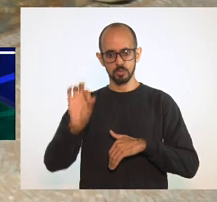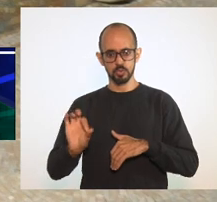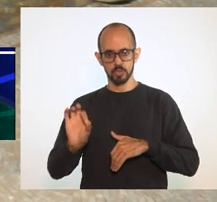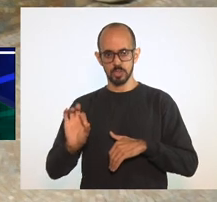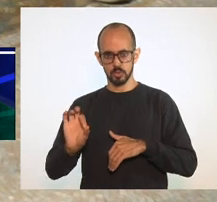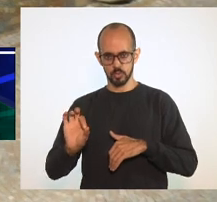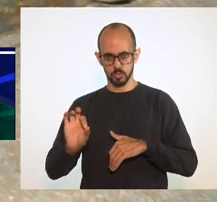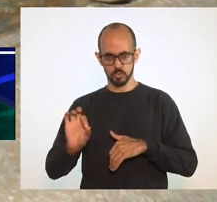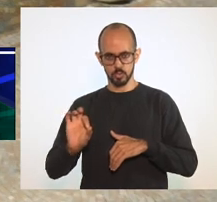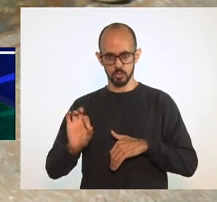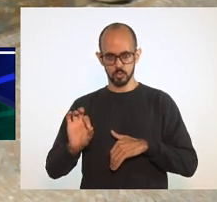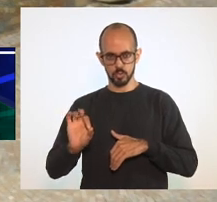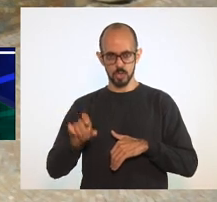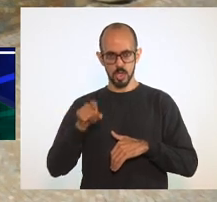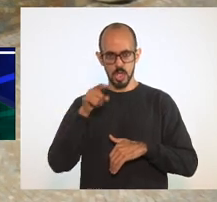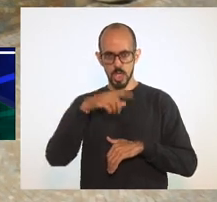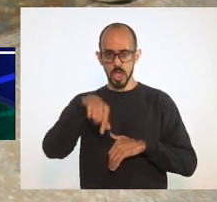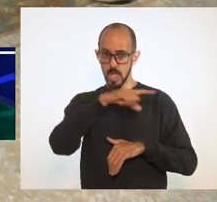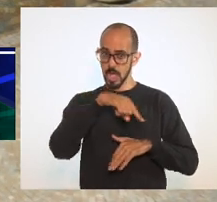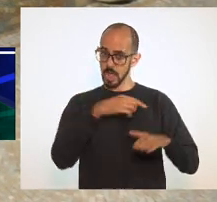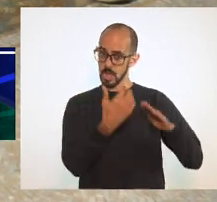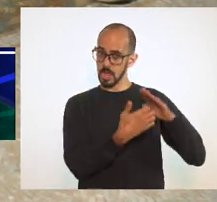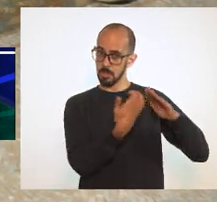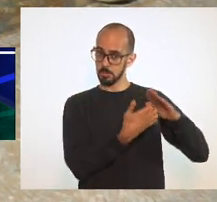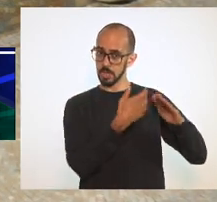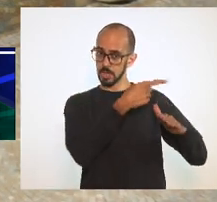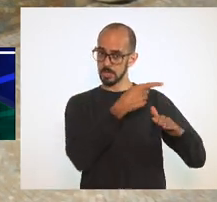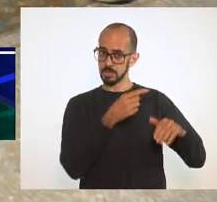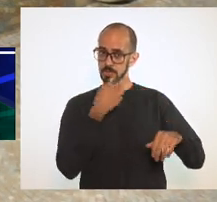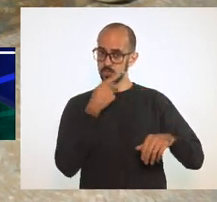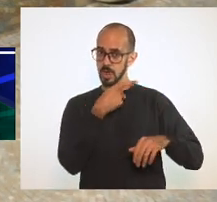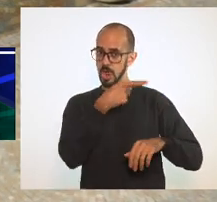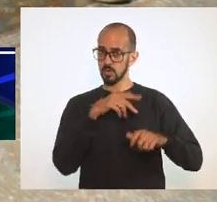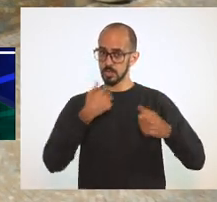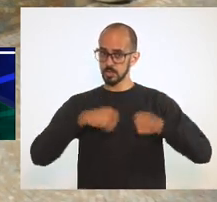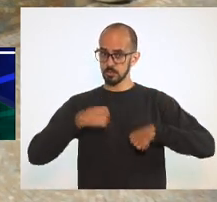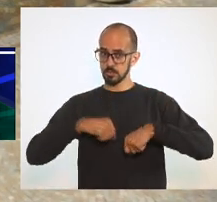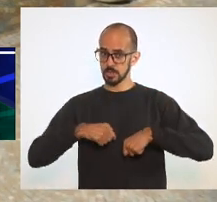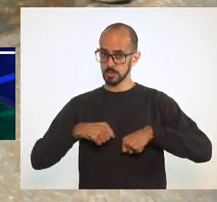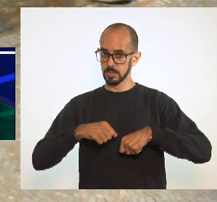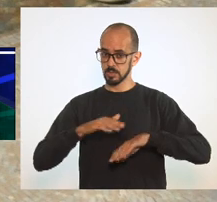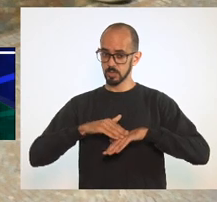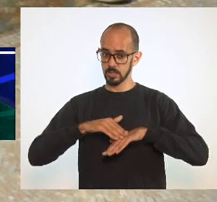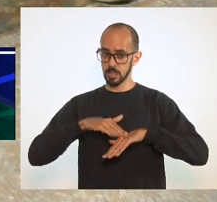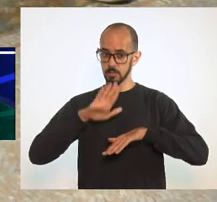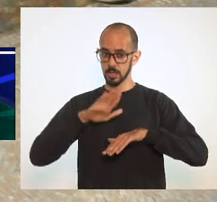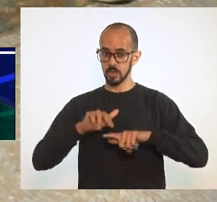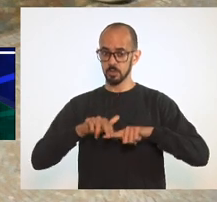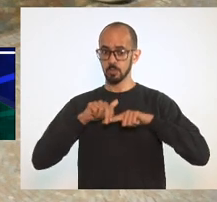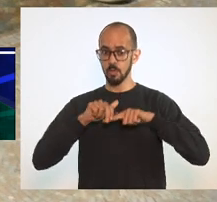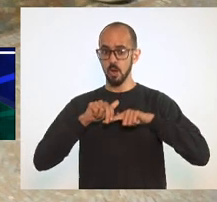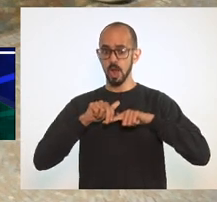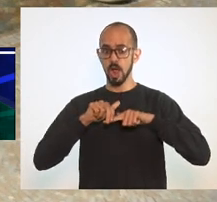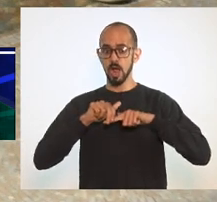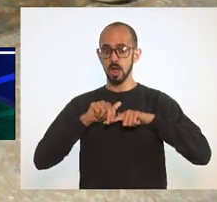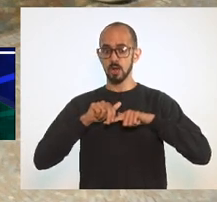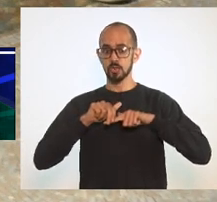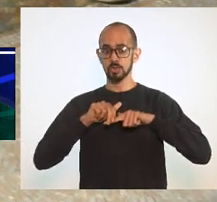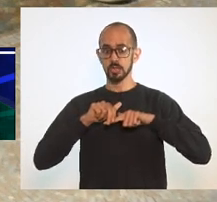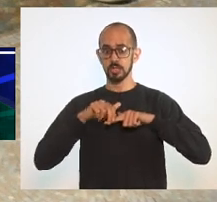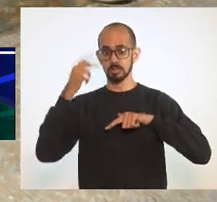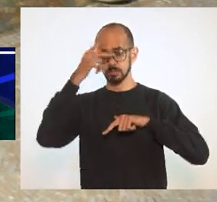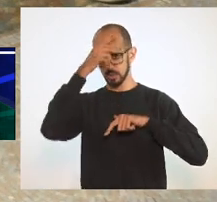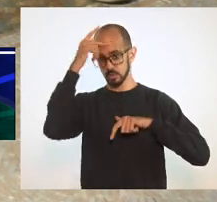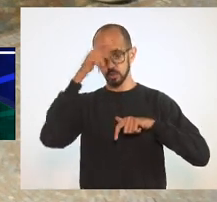As concessionárias alegam que o fato deles precisarem desse aumento é por conta dos passageiros deles terem